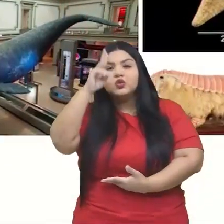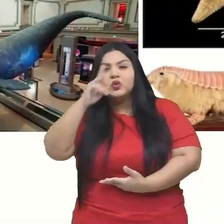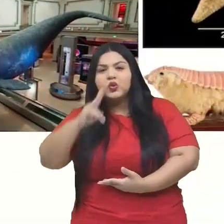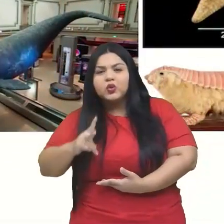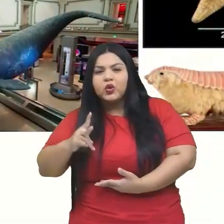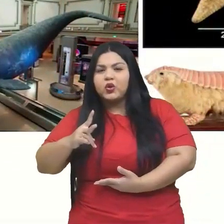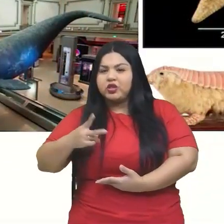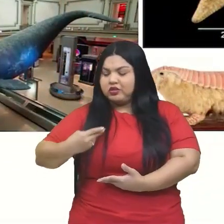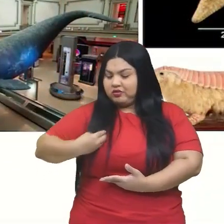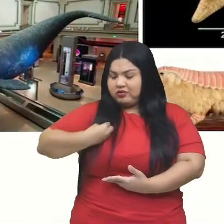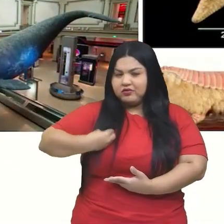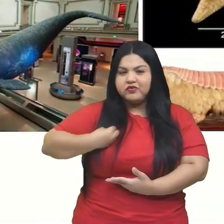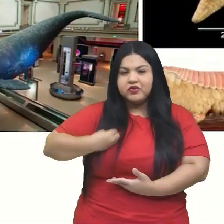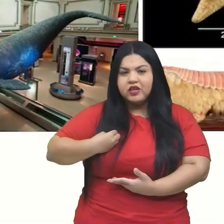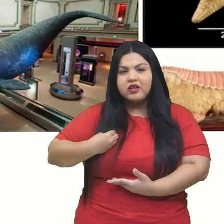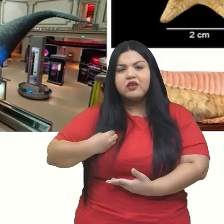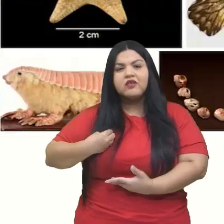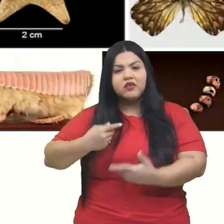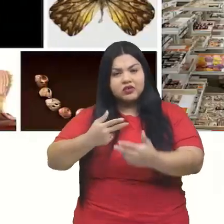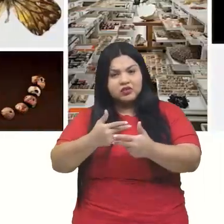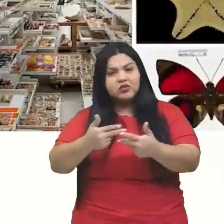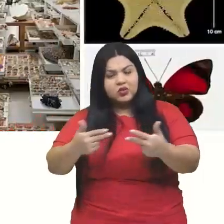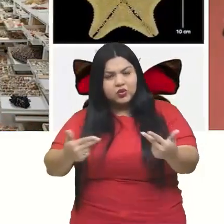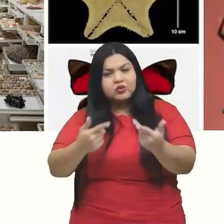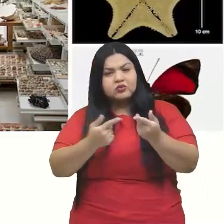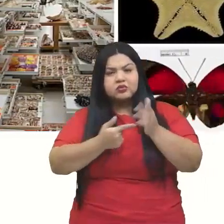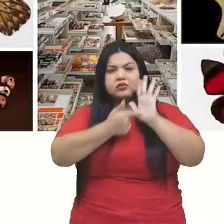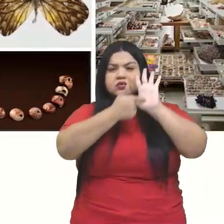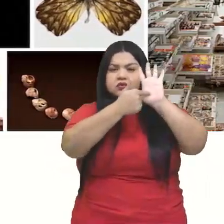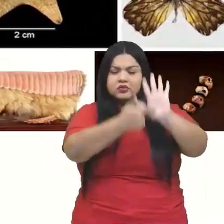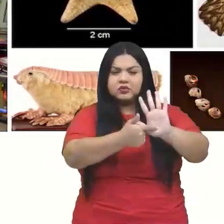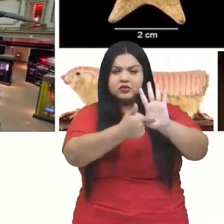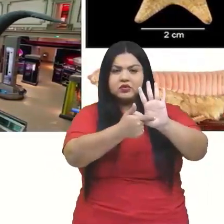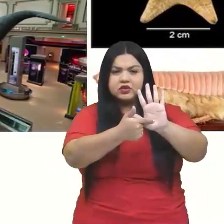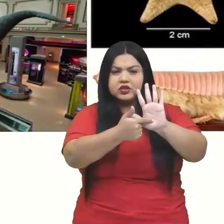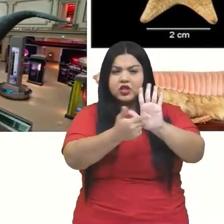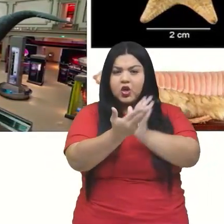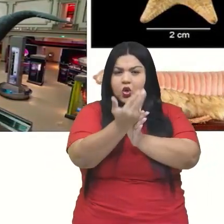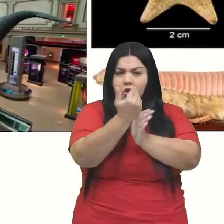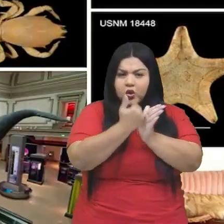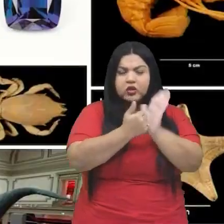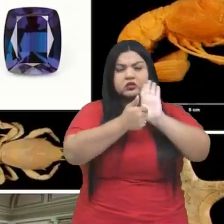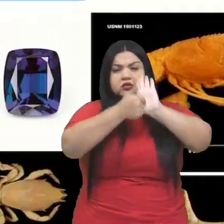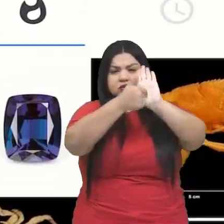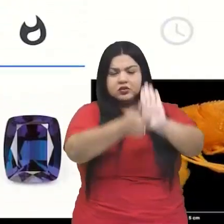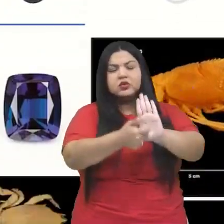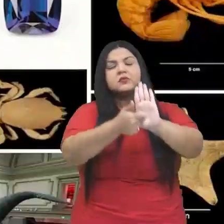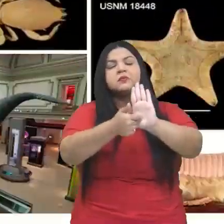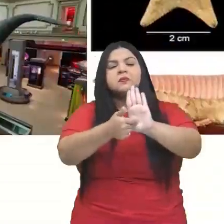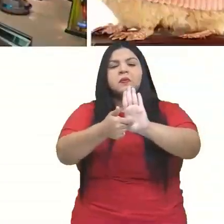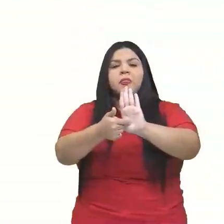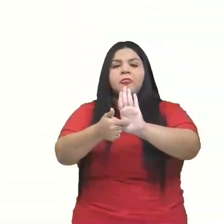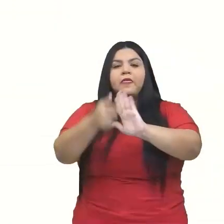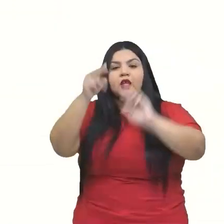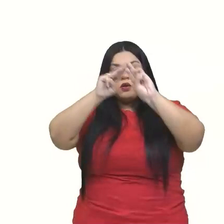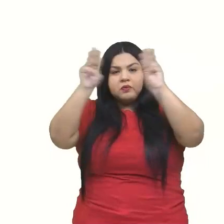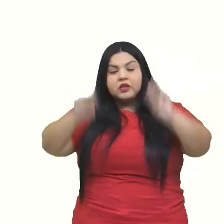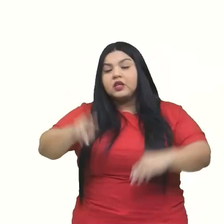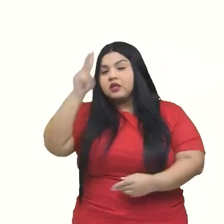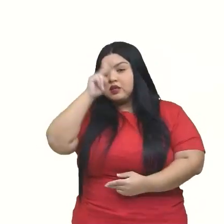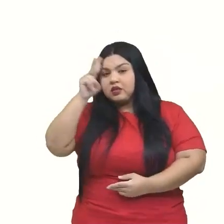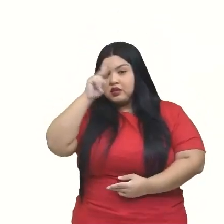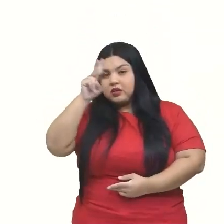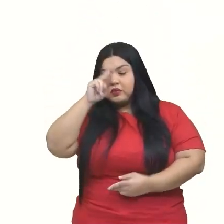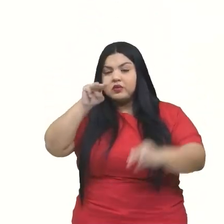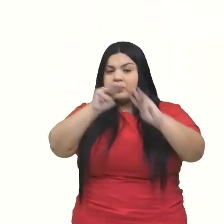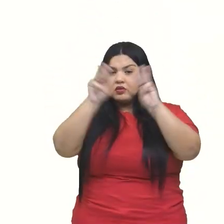seres vivos que estão disponíveis aqui no acervo desse museu. Lembrando que o